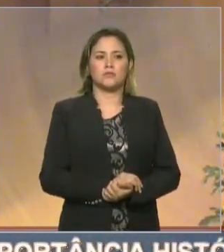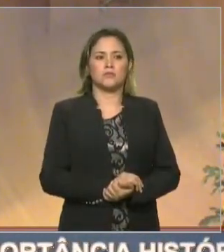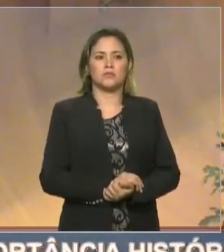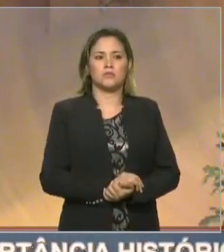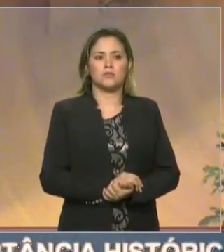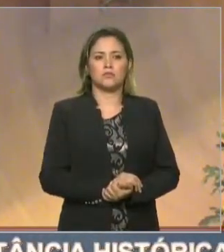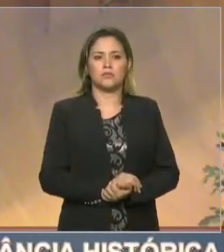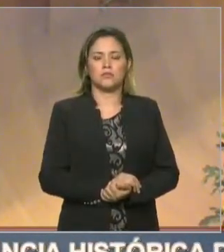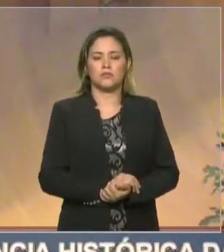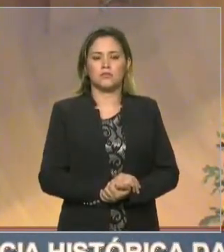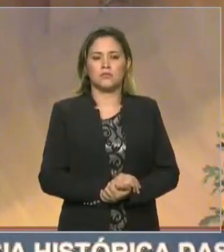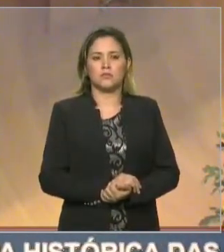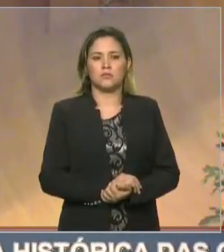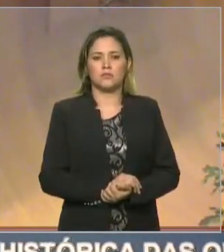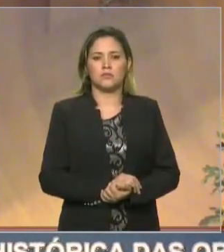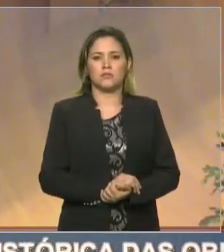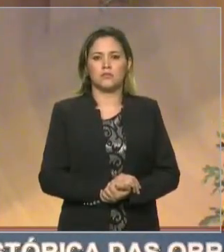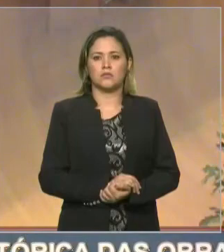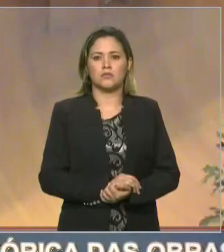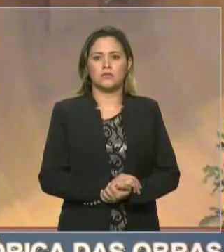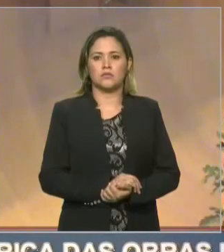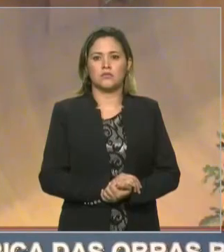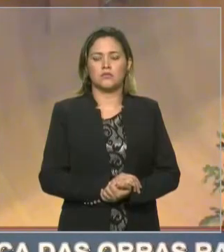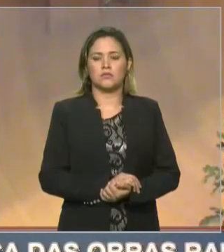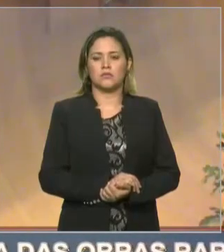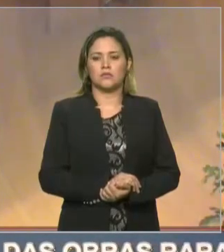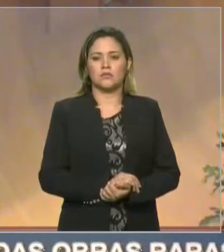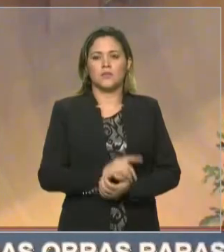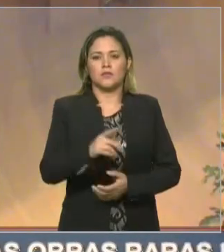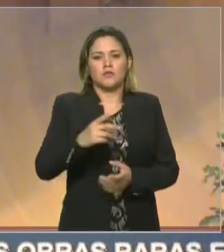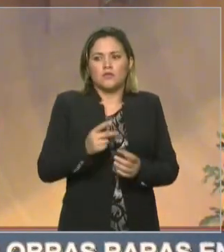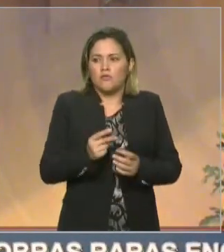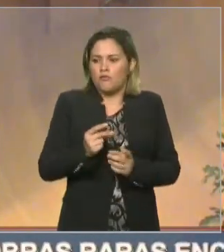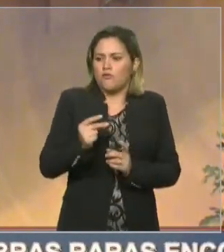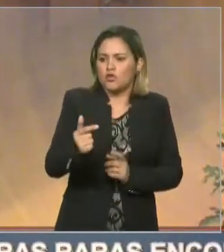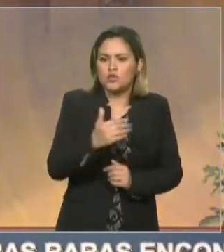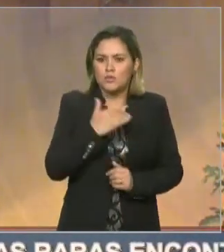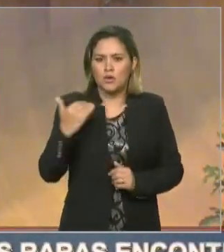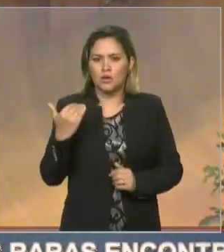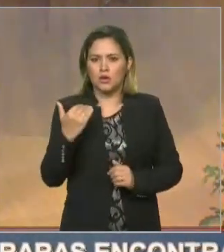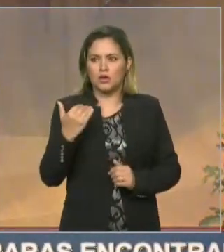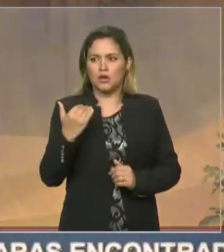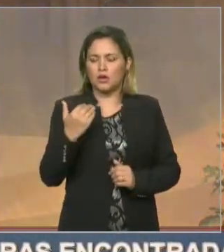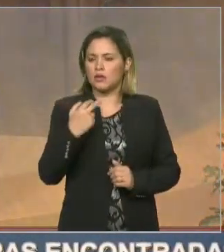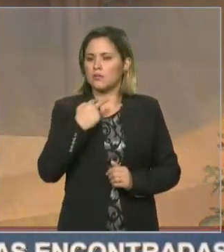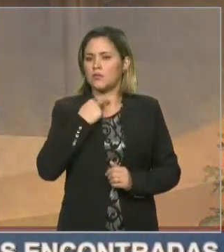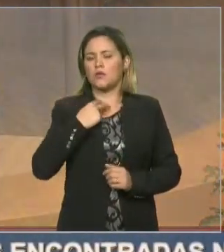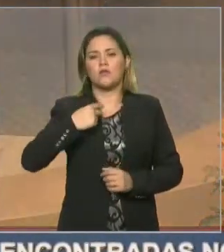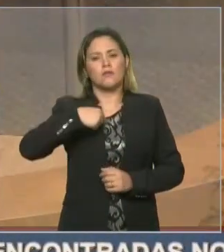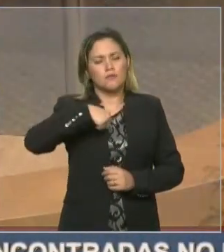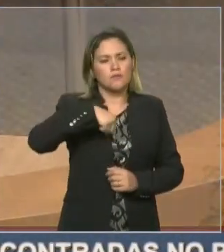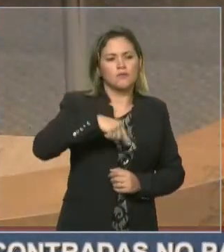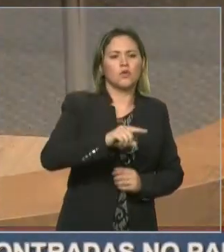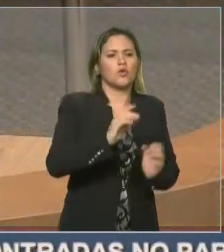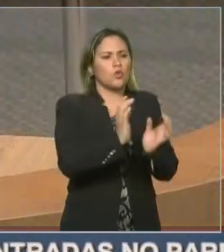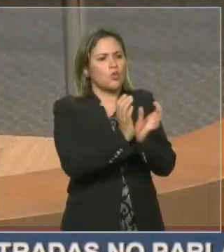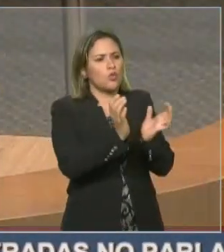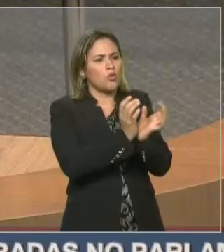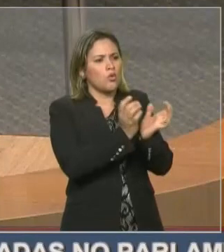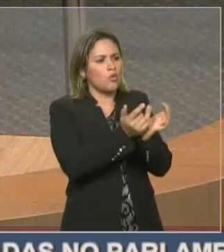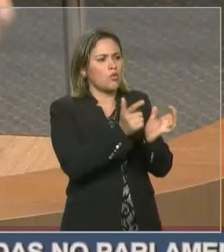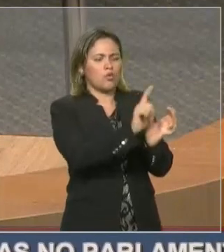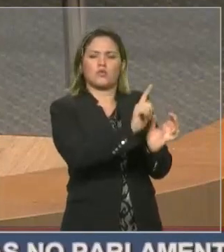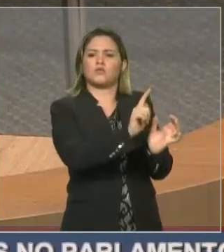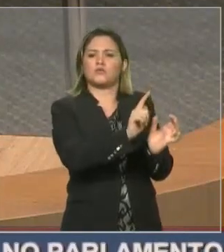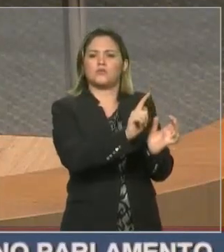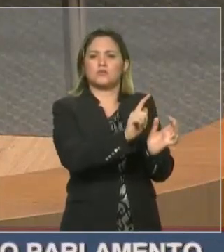para Tabatimbira. E lá naquele cenário dantesco, selvagem, de guerra, de luta e de